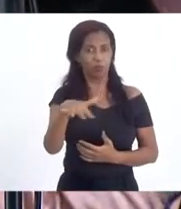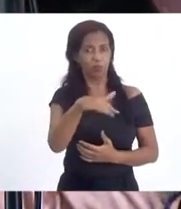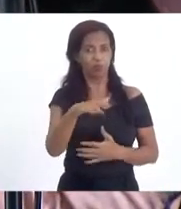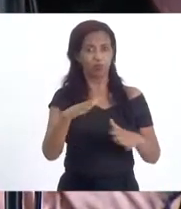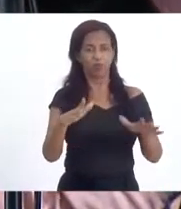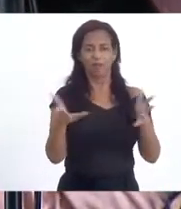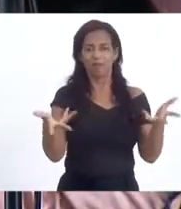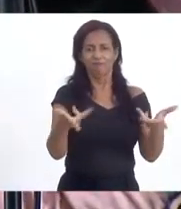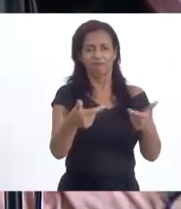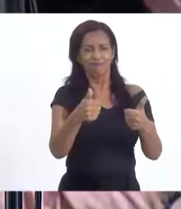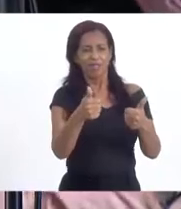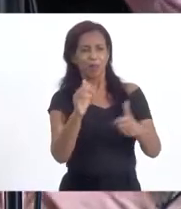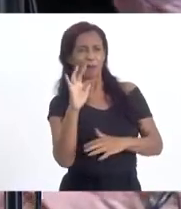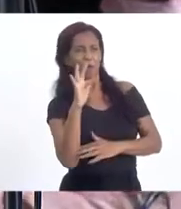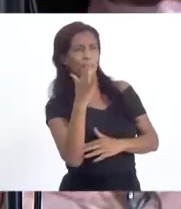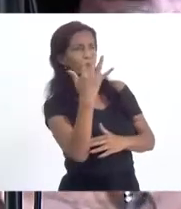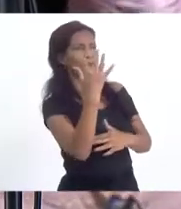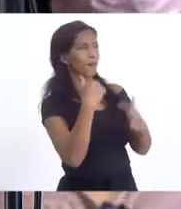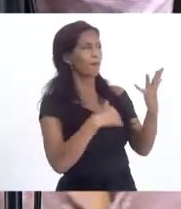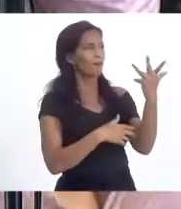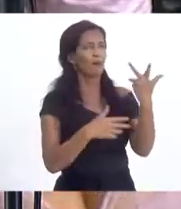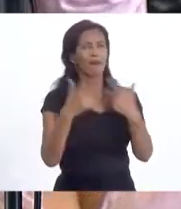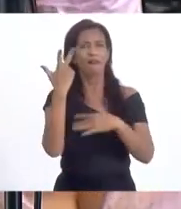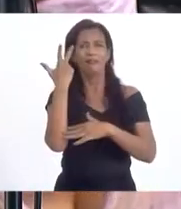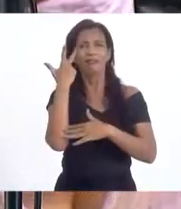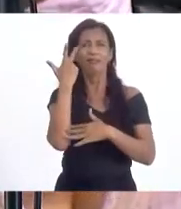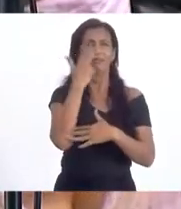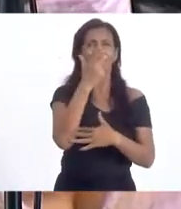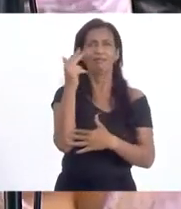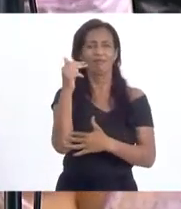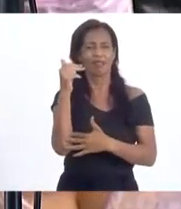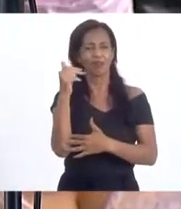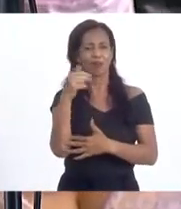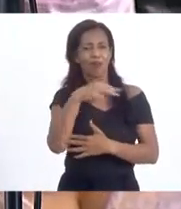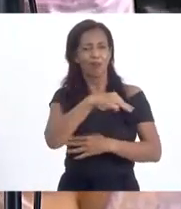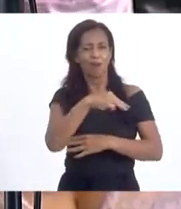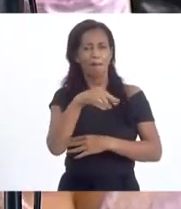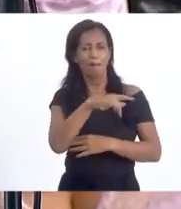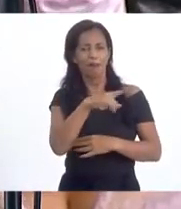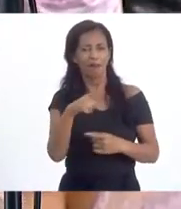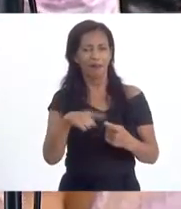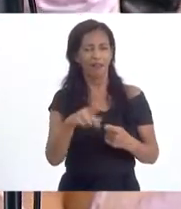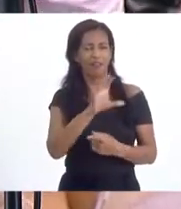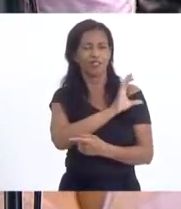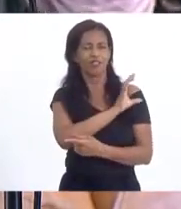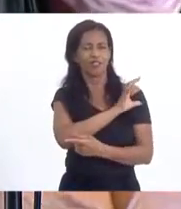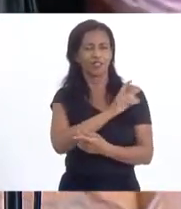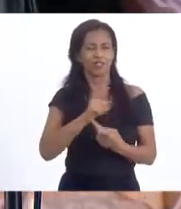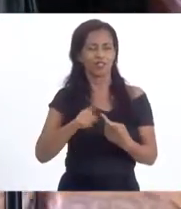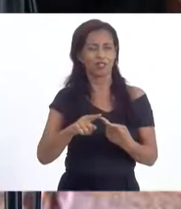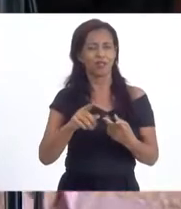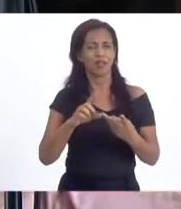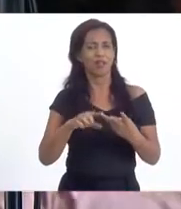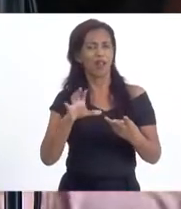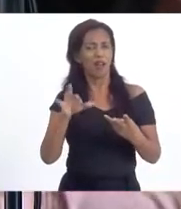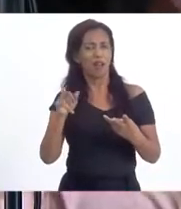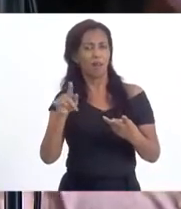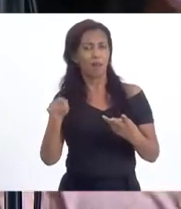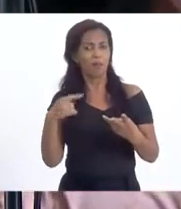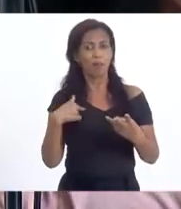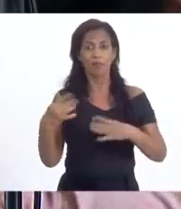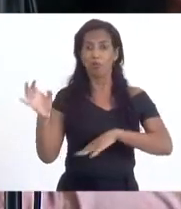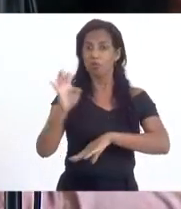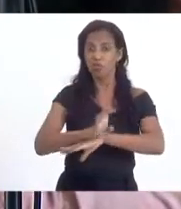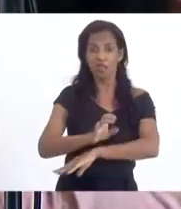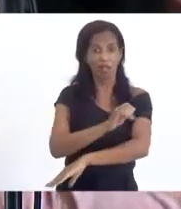parque extraordinário, uma riqueza natural extraordinária, do município de Macaé, de Campos e de Carapebus, mas que é do estado do